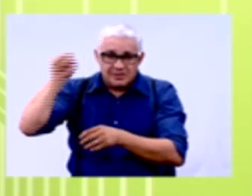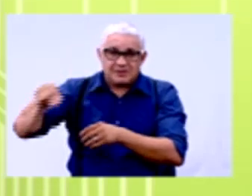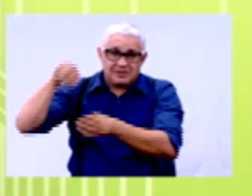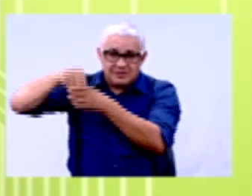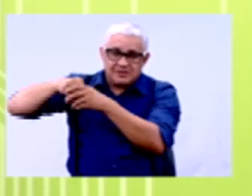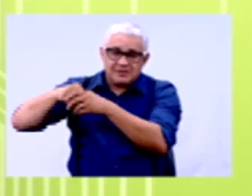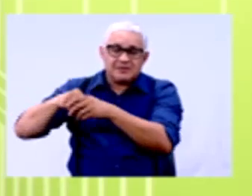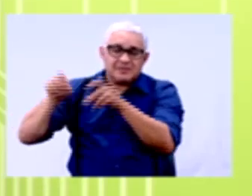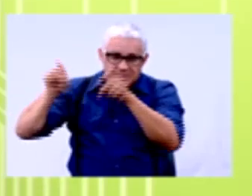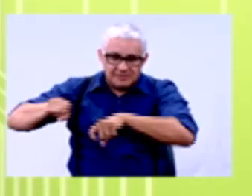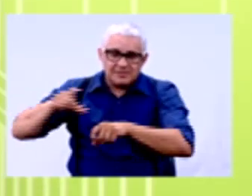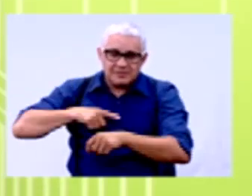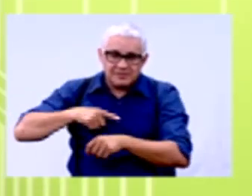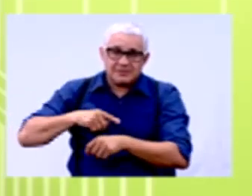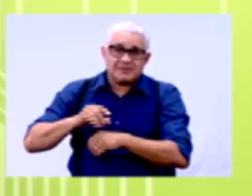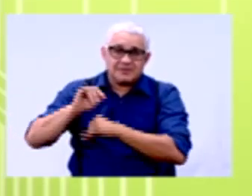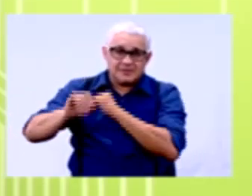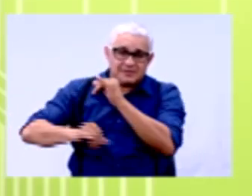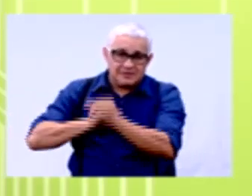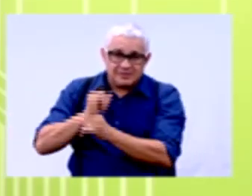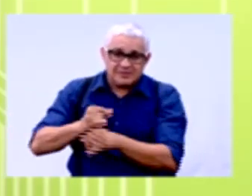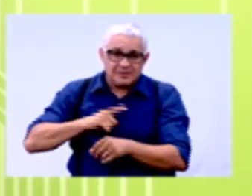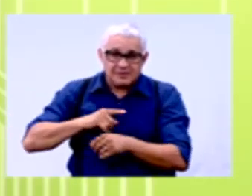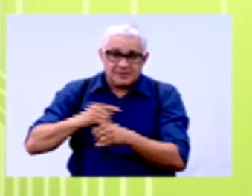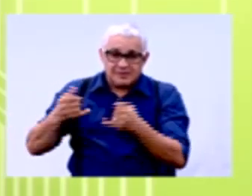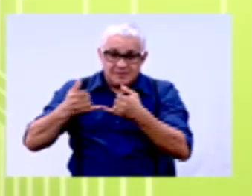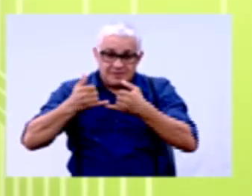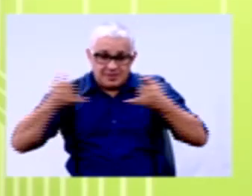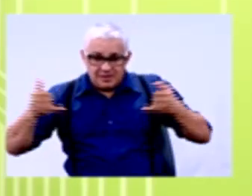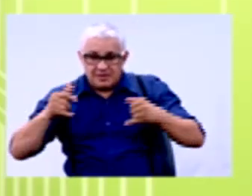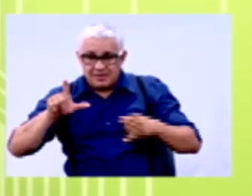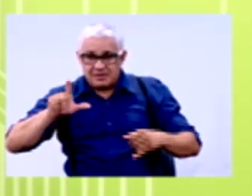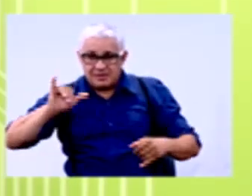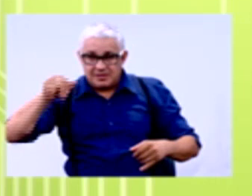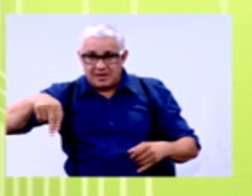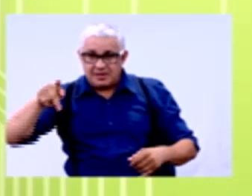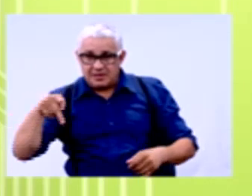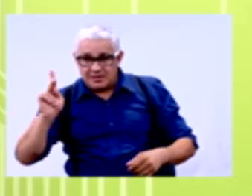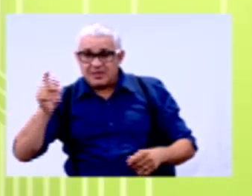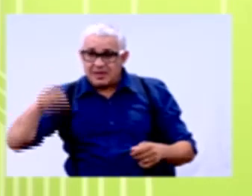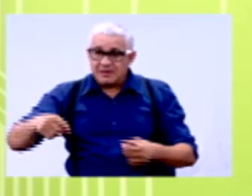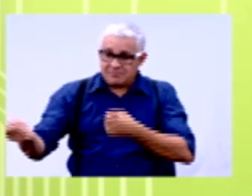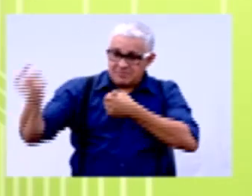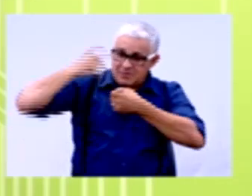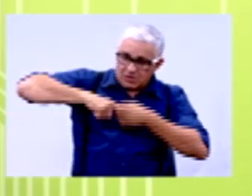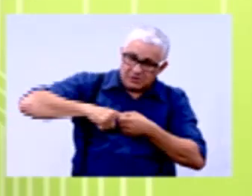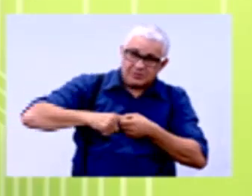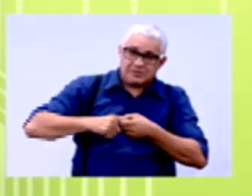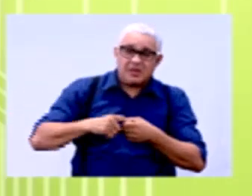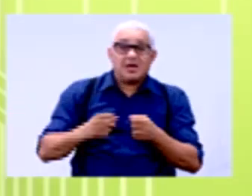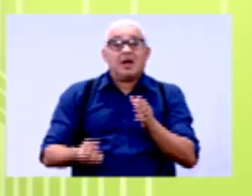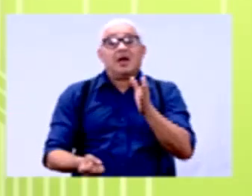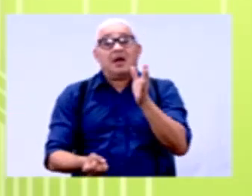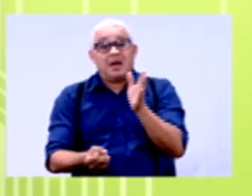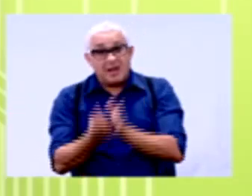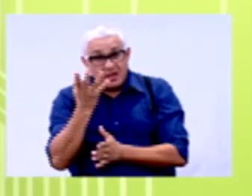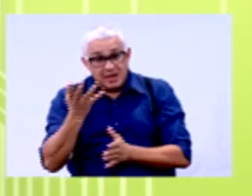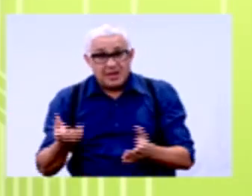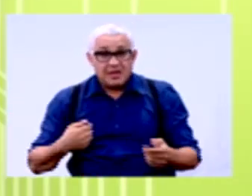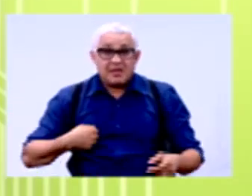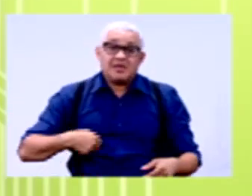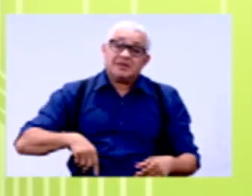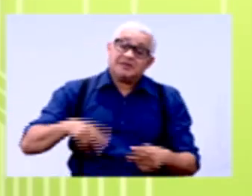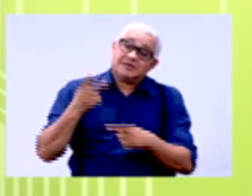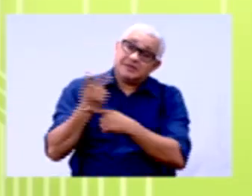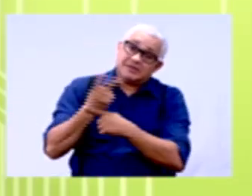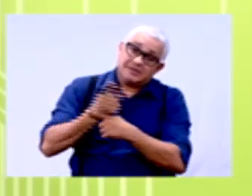né? Então, basicamente, fazem esse link, né, e conseguem trazer exatamente, apareceu a oferta que eu realmente